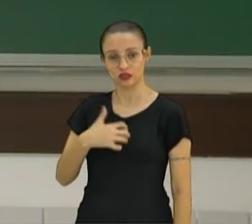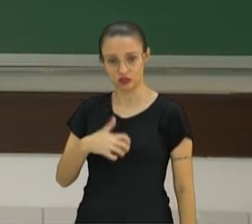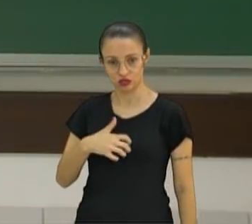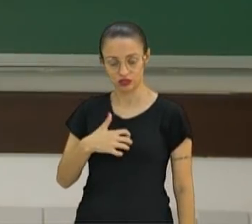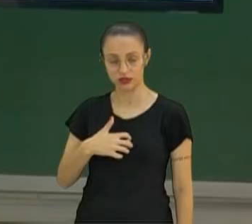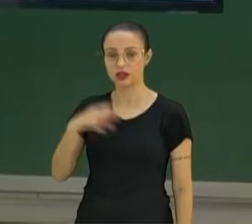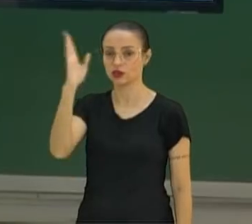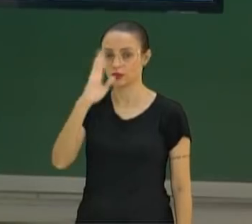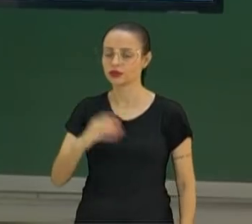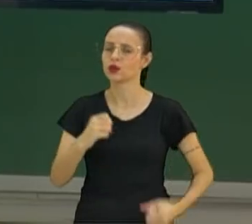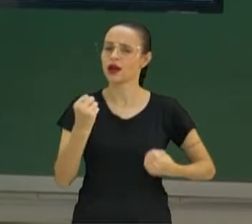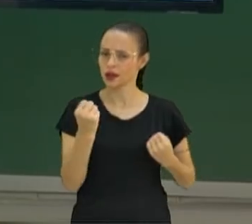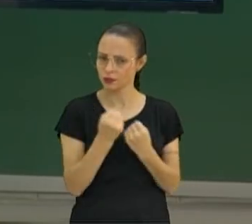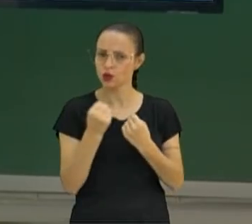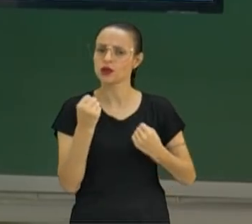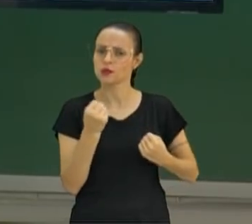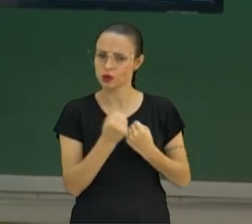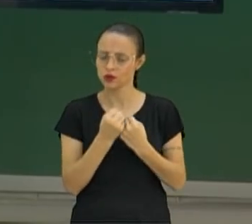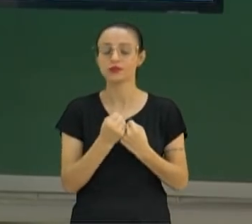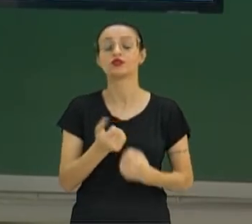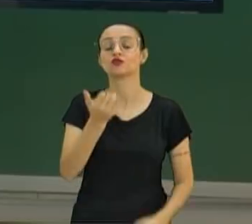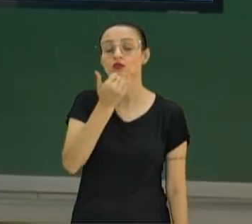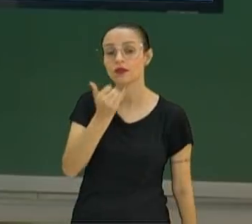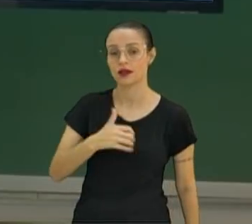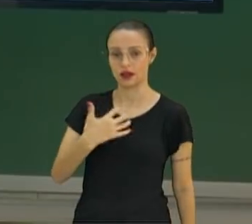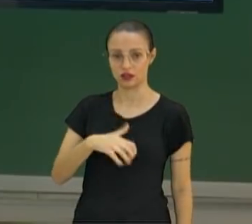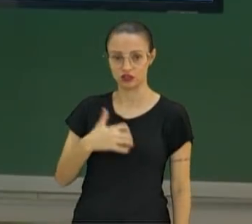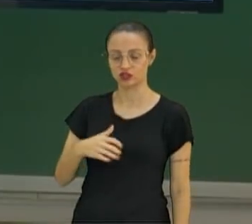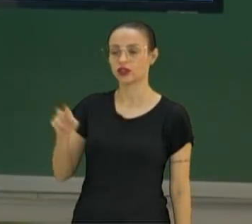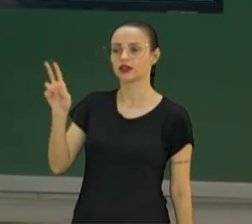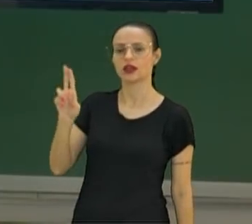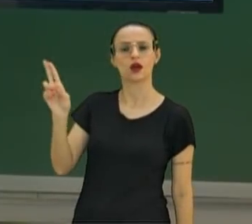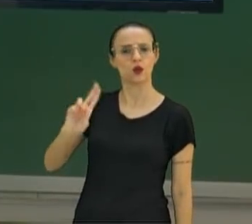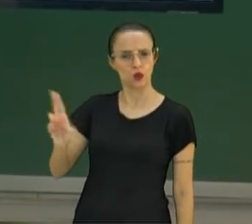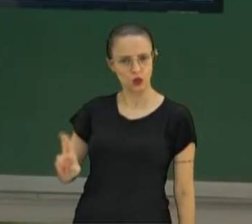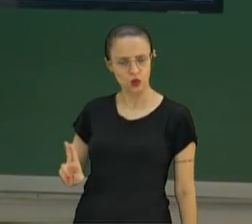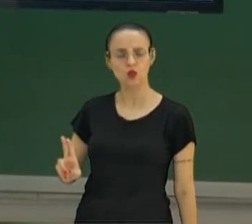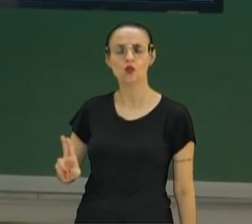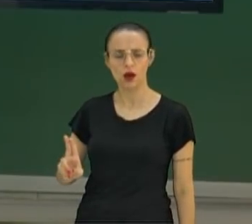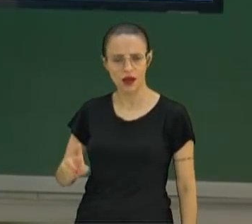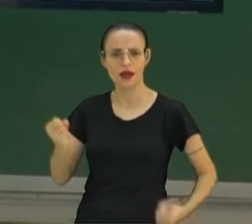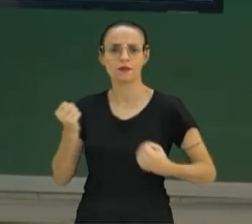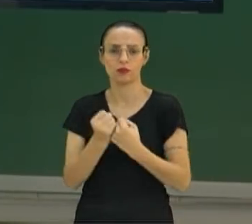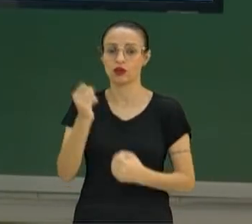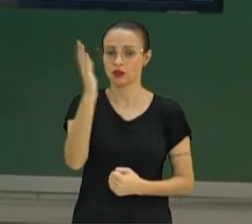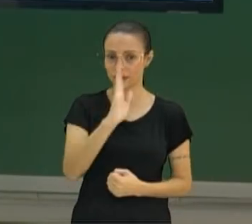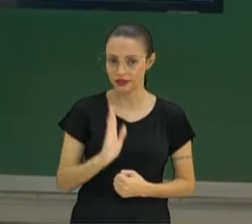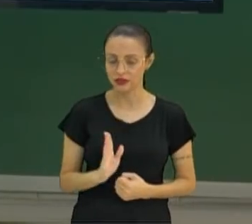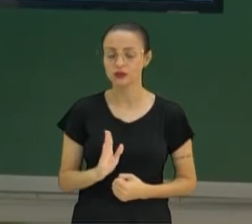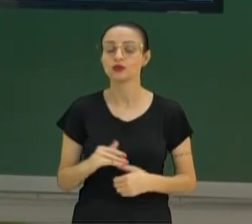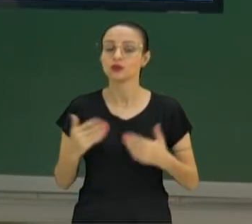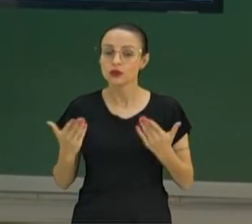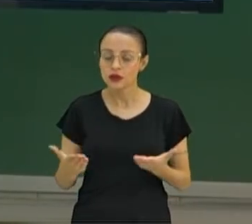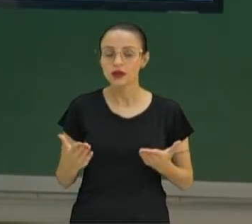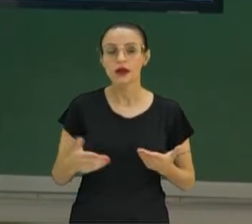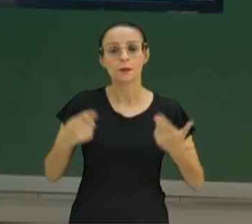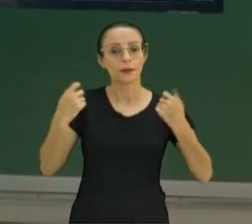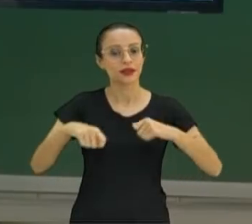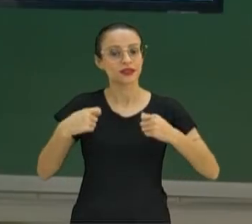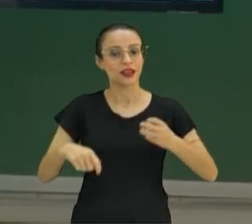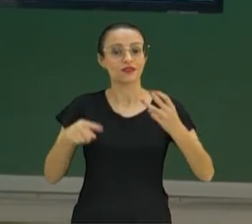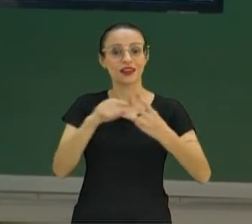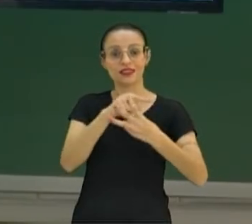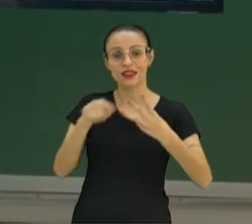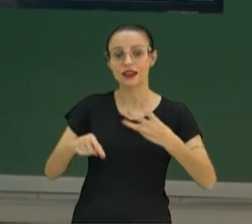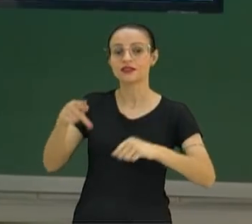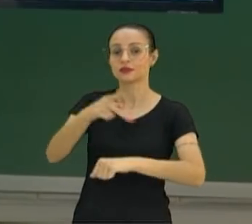apoiar a Argentina e o Uruguai vão apoiar o Brasil na formação dessa Tríplice Aliança. Nós precisamos de 3